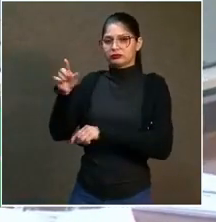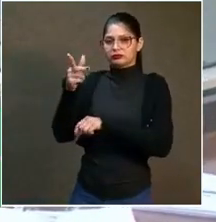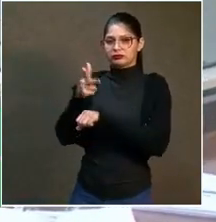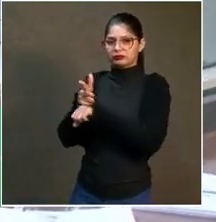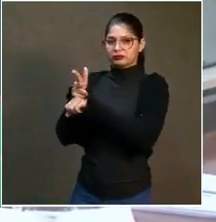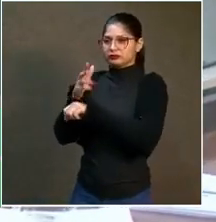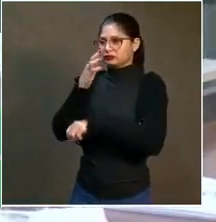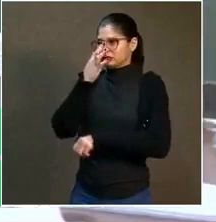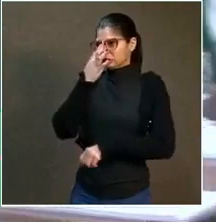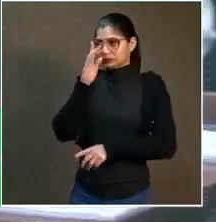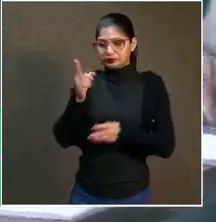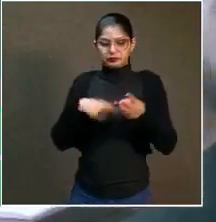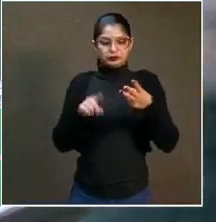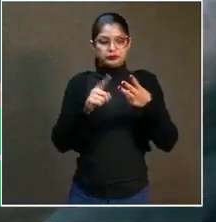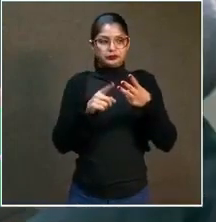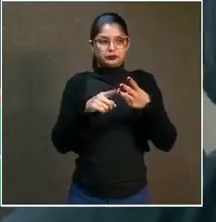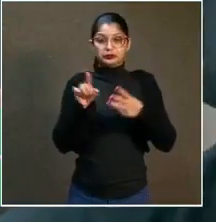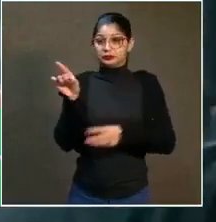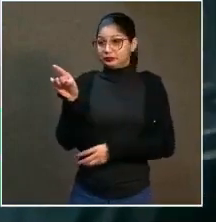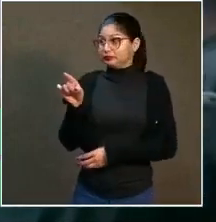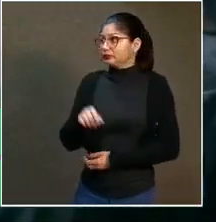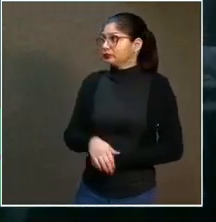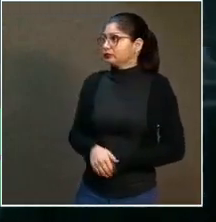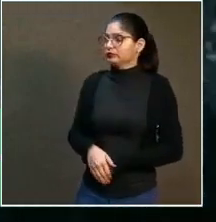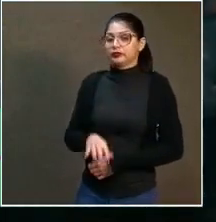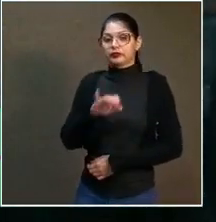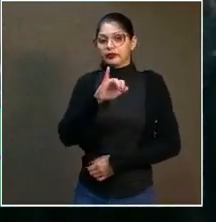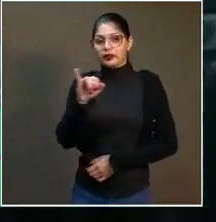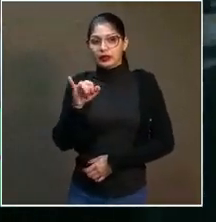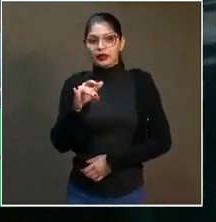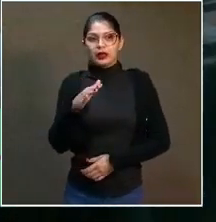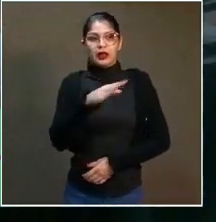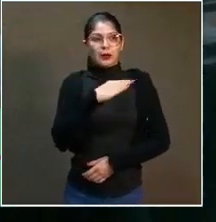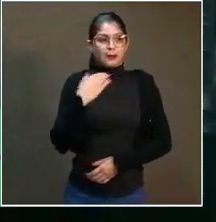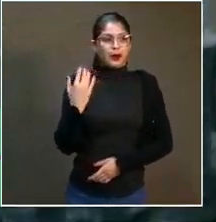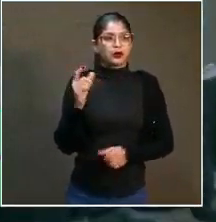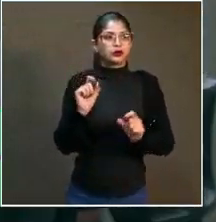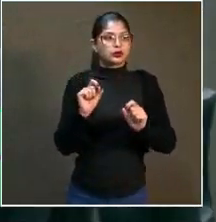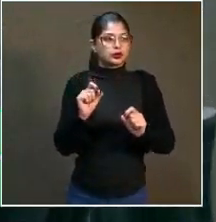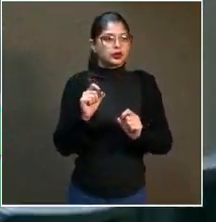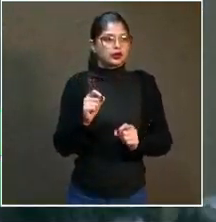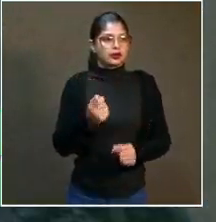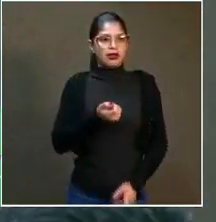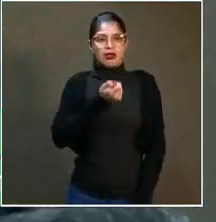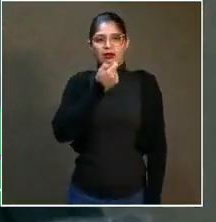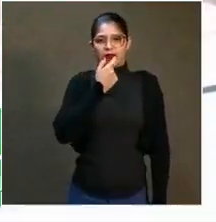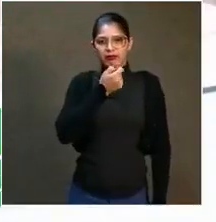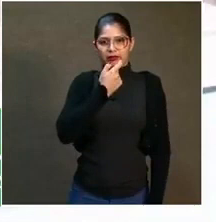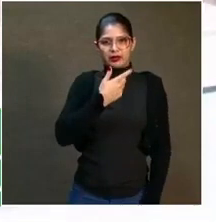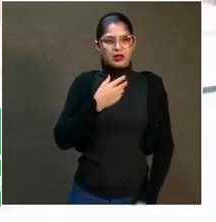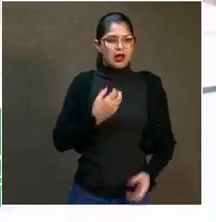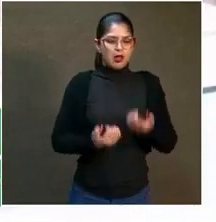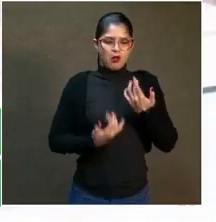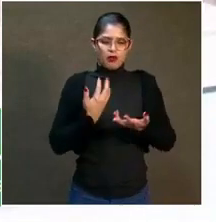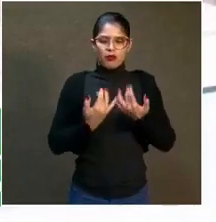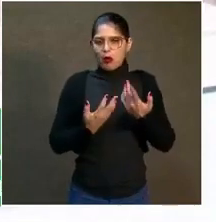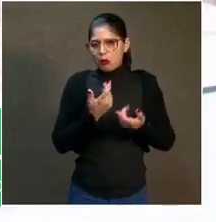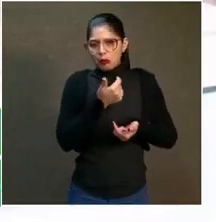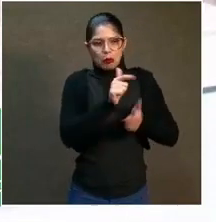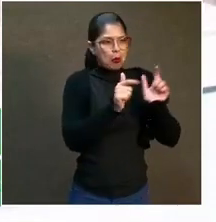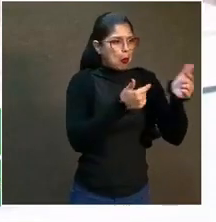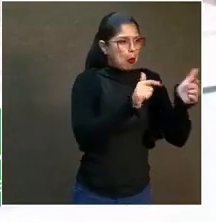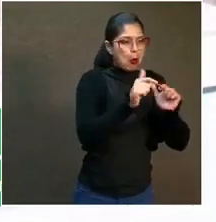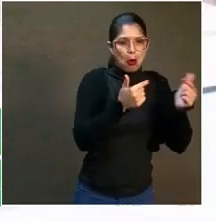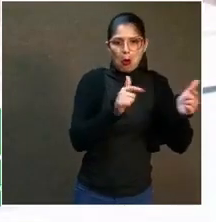o quesito terceiro. Se a morte foi produzida por meio de veneno, fogo, explosivo, tortura, por outro meio